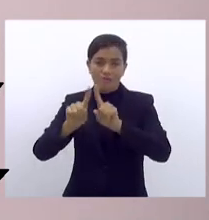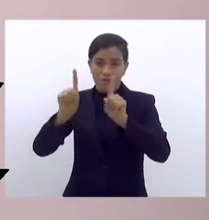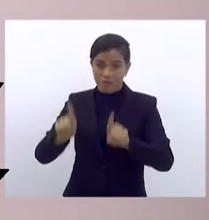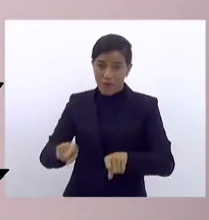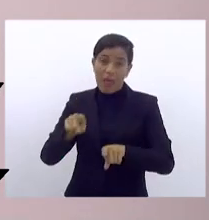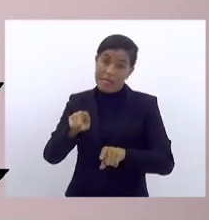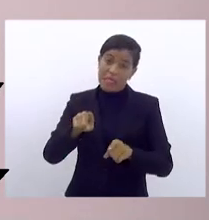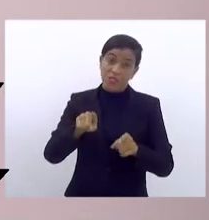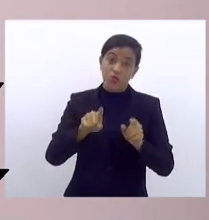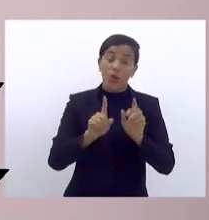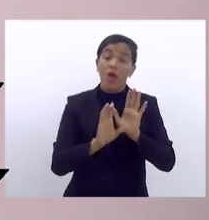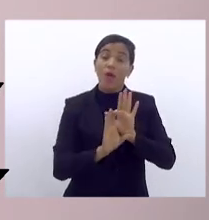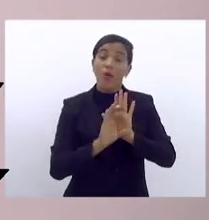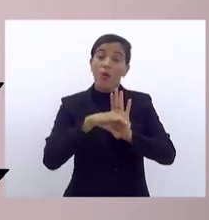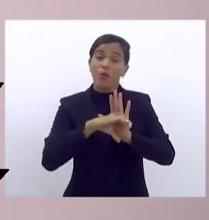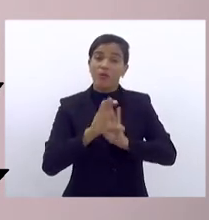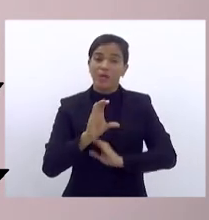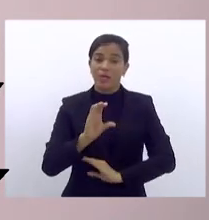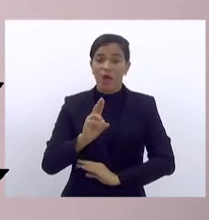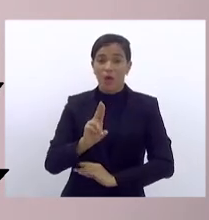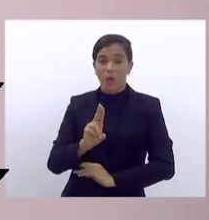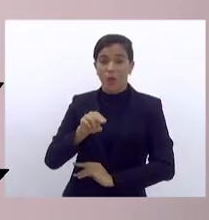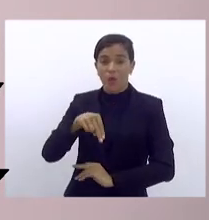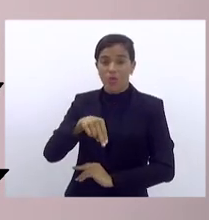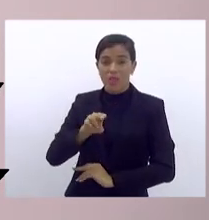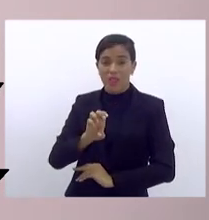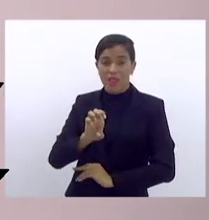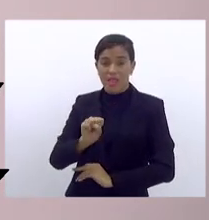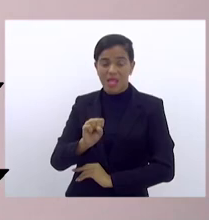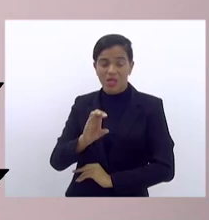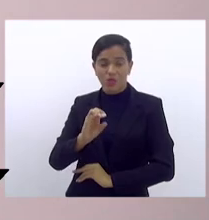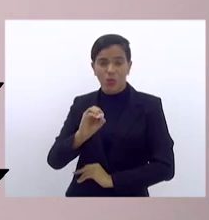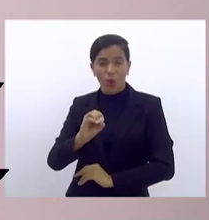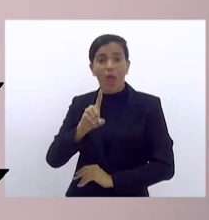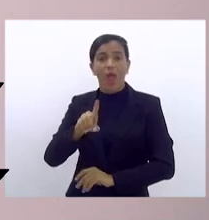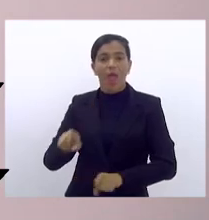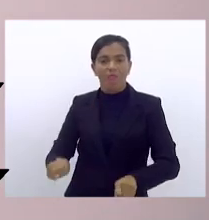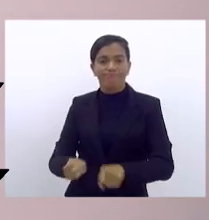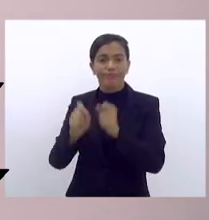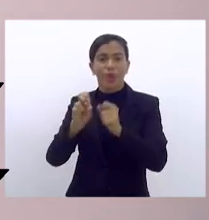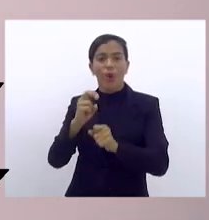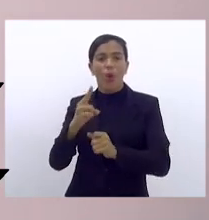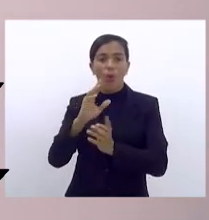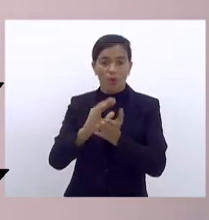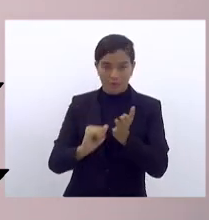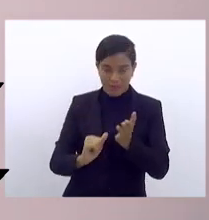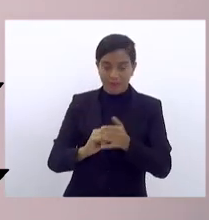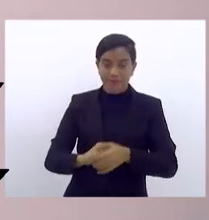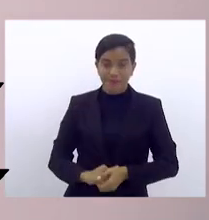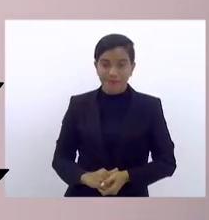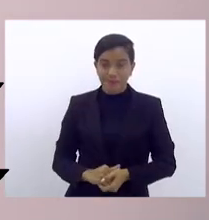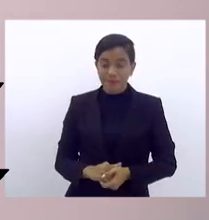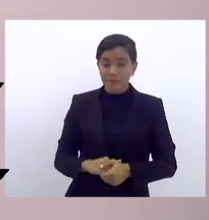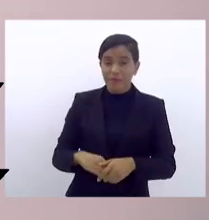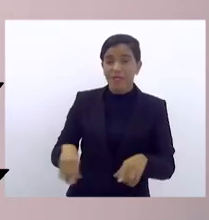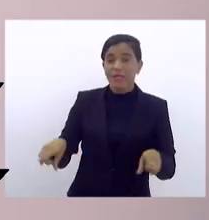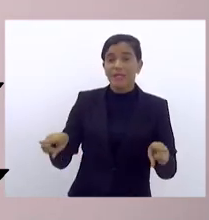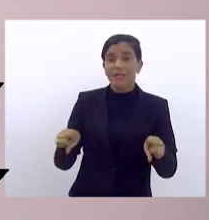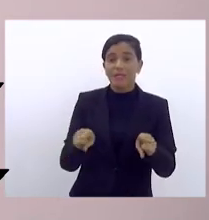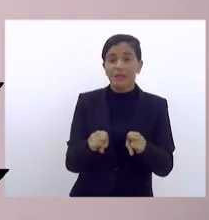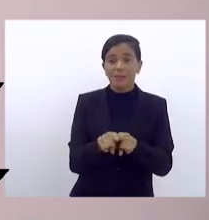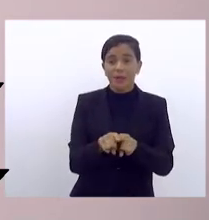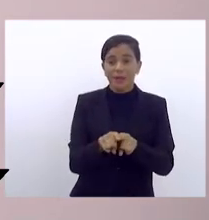Unesco então é a ação ou omissão vale lembrar que